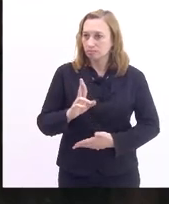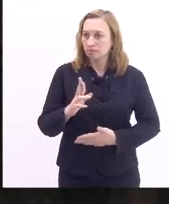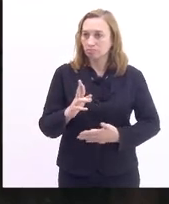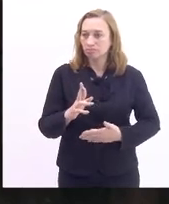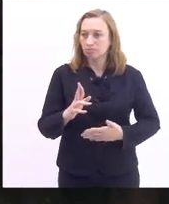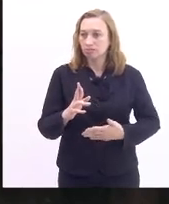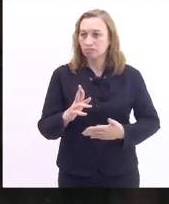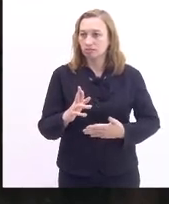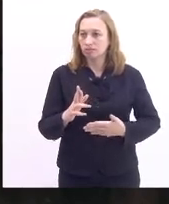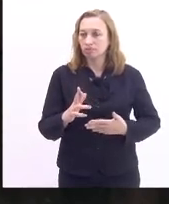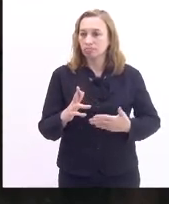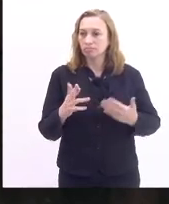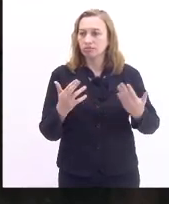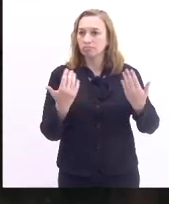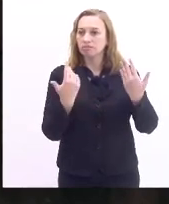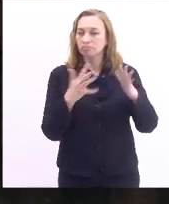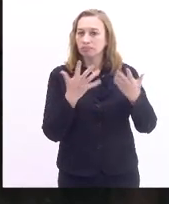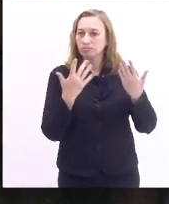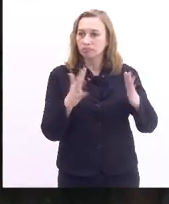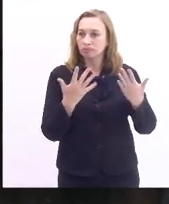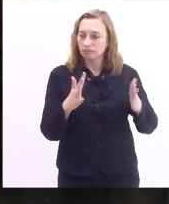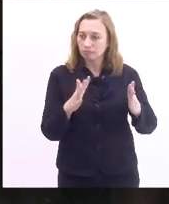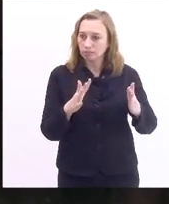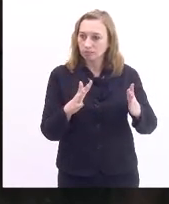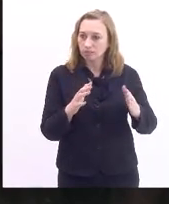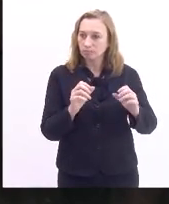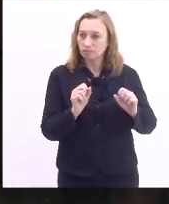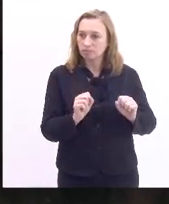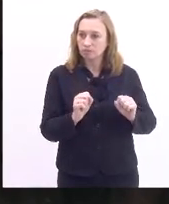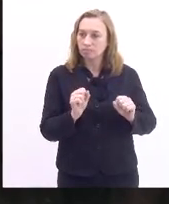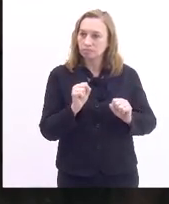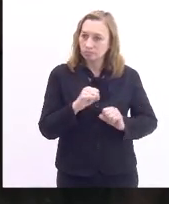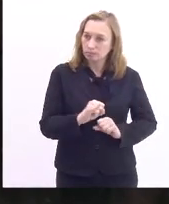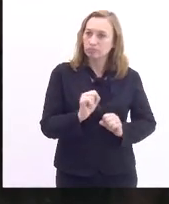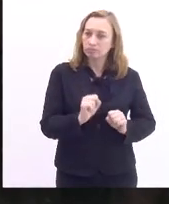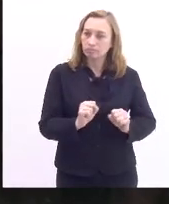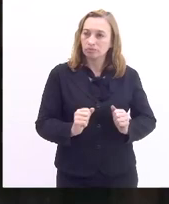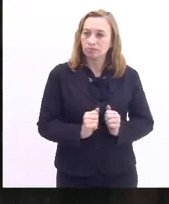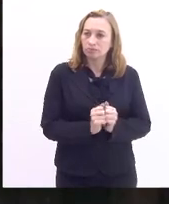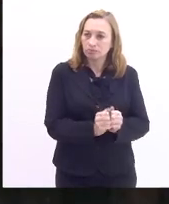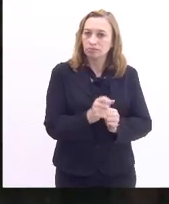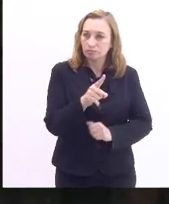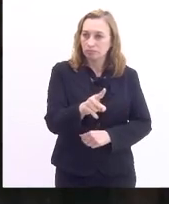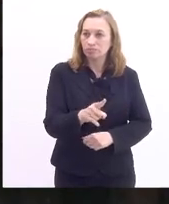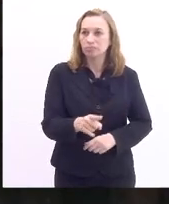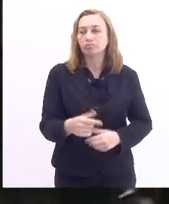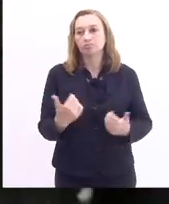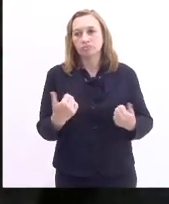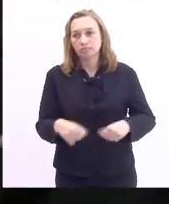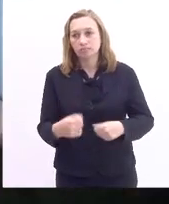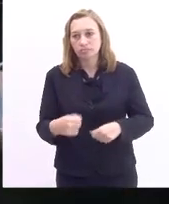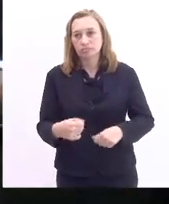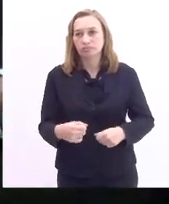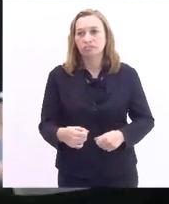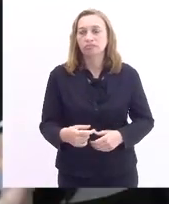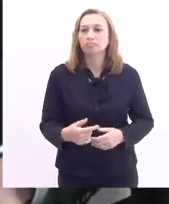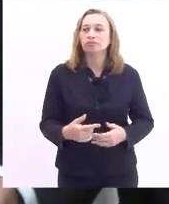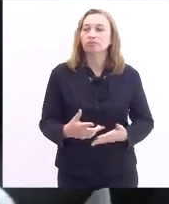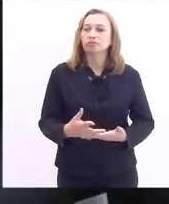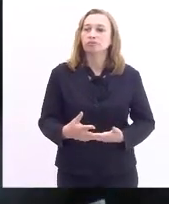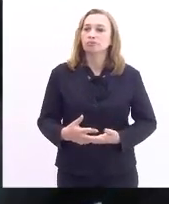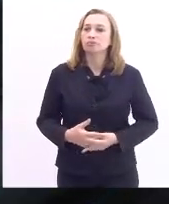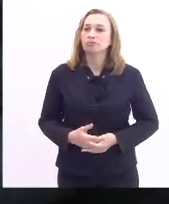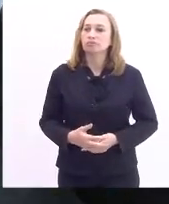desejando feliz gestão e dizendo que podendo estariam Presente porque a gente tem que construir fiz